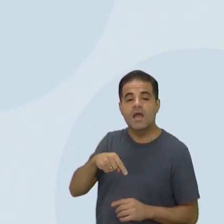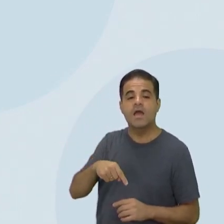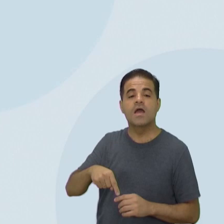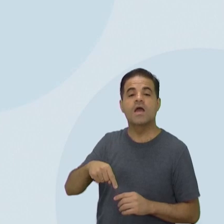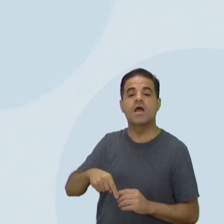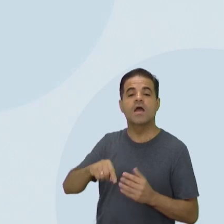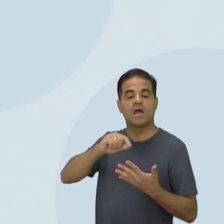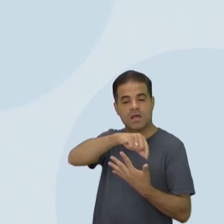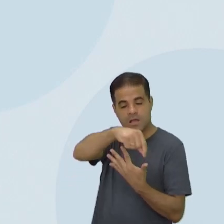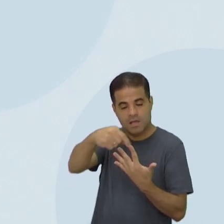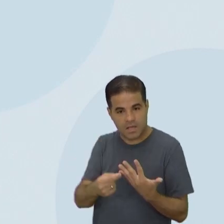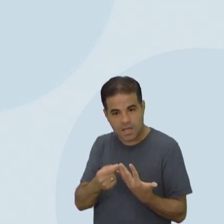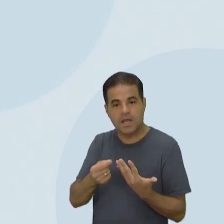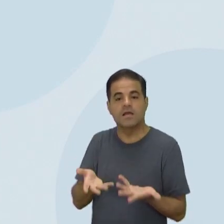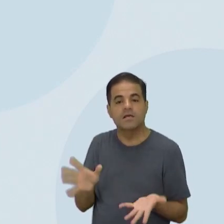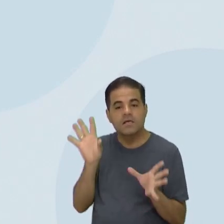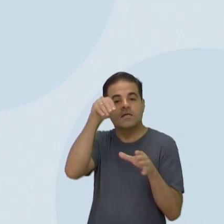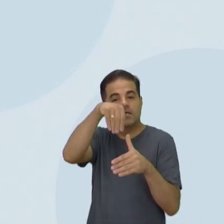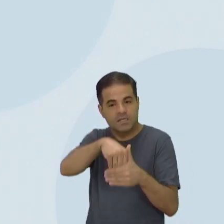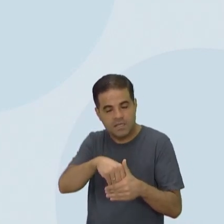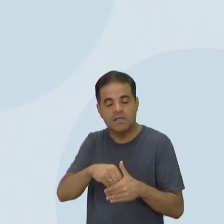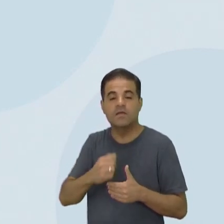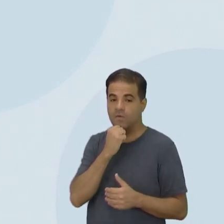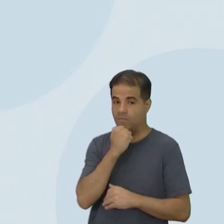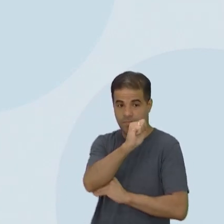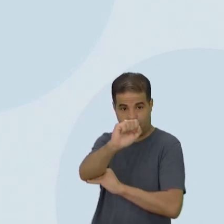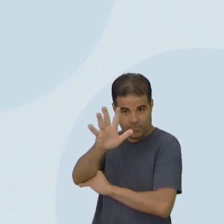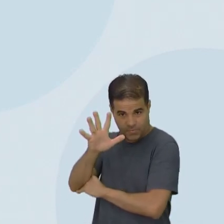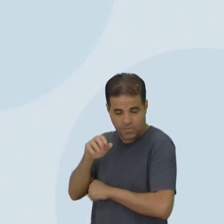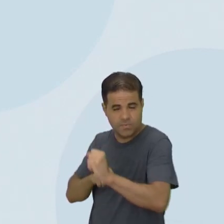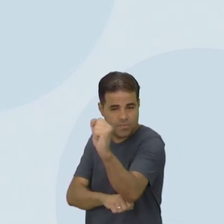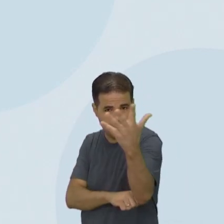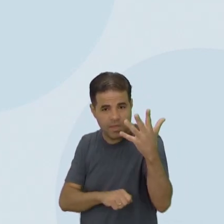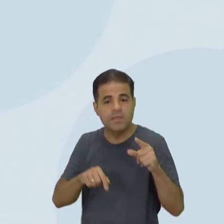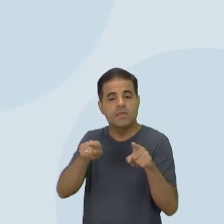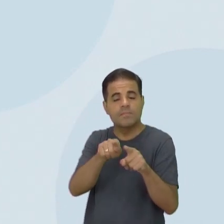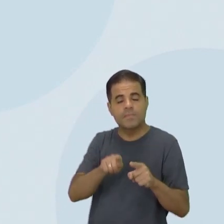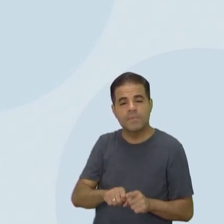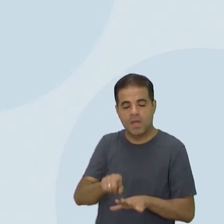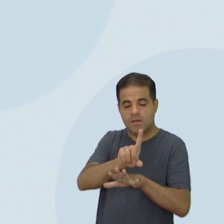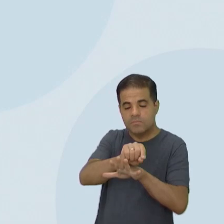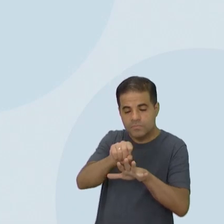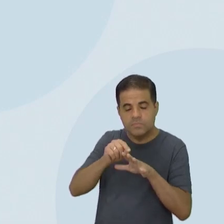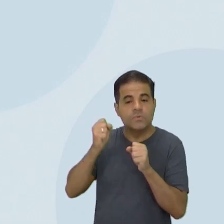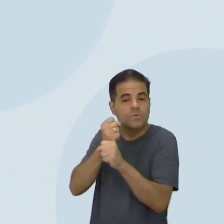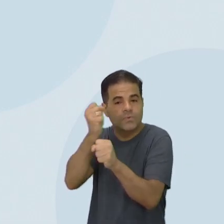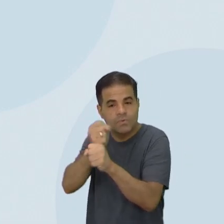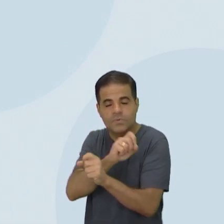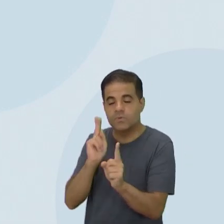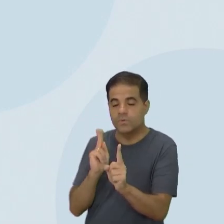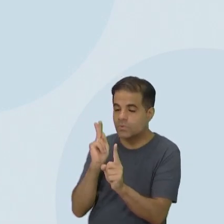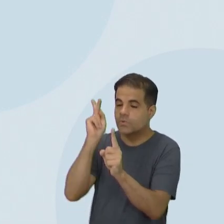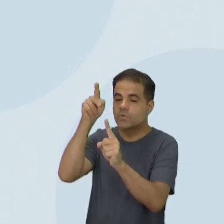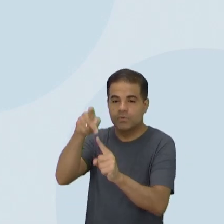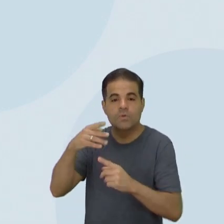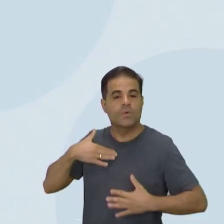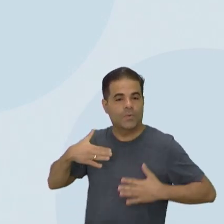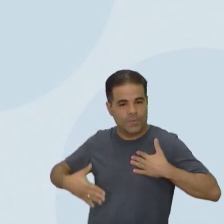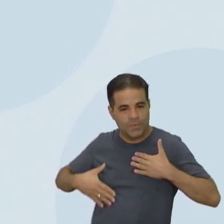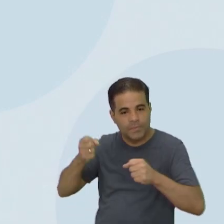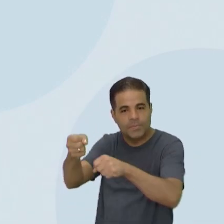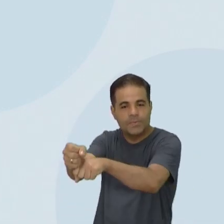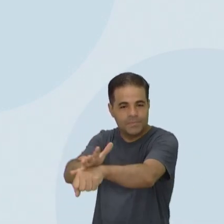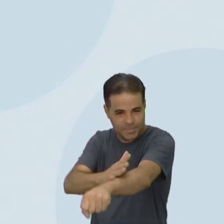do componente, a integração do componente de ciências da natureza e o componente construção de personagens, corpo e